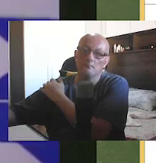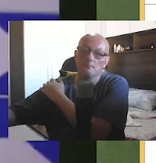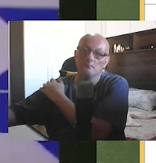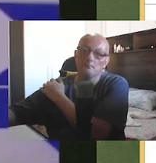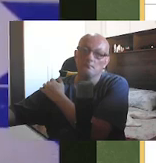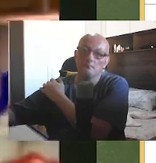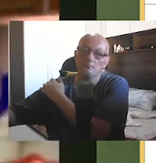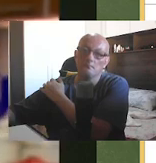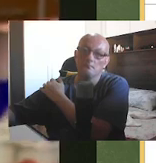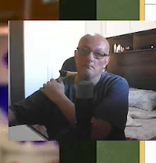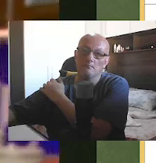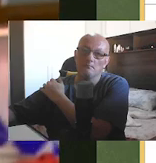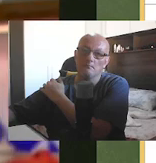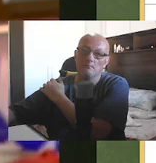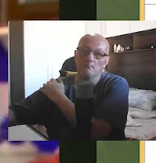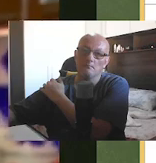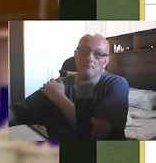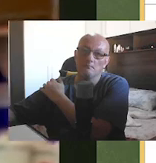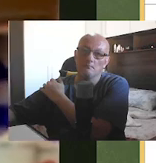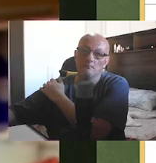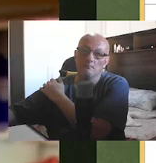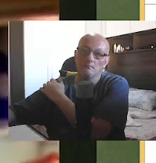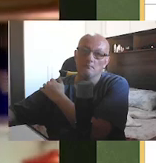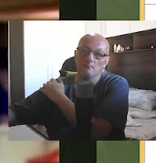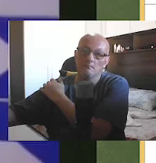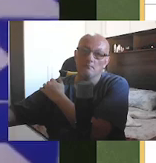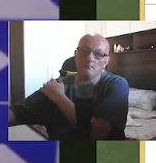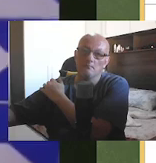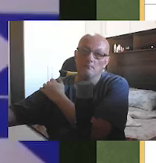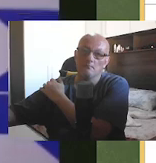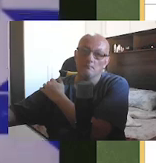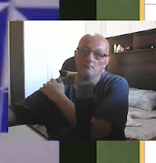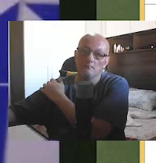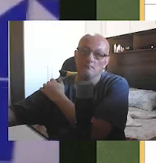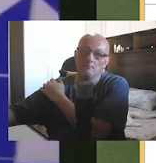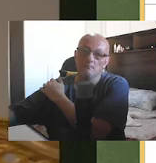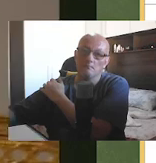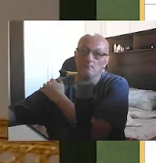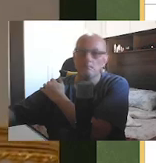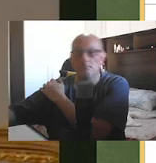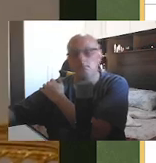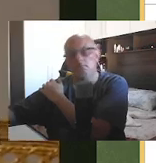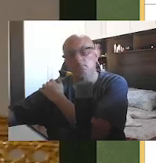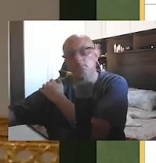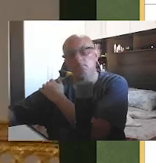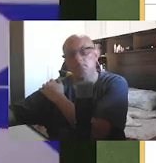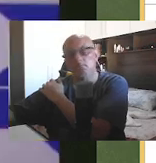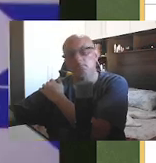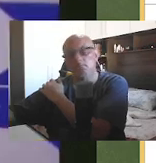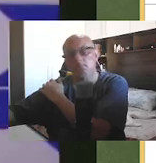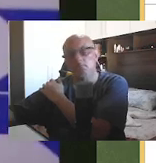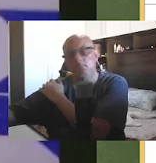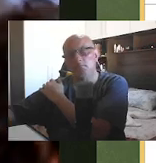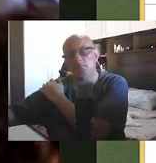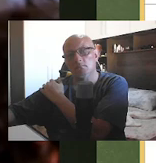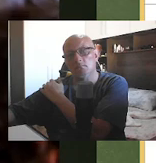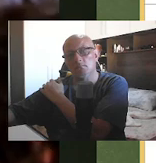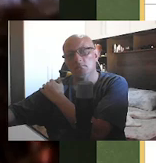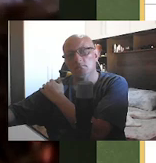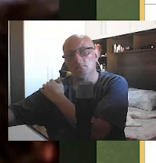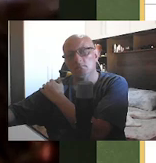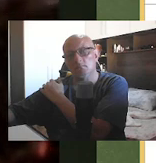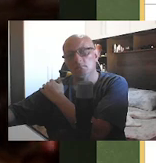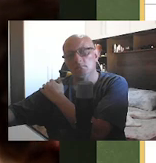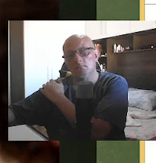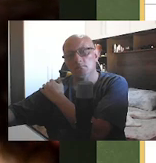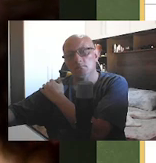plateia. E quem é essa certa garota? Isso eu não sei. Vocês não me deixaram ir pro show? Pai, conta pra gente. Conta aí pra gente